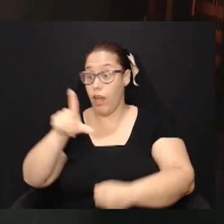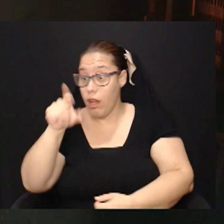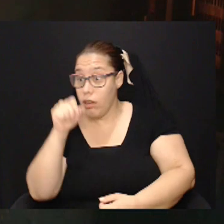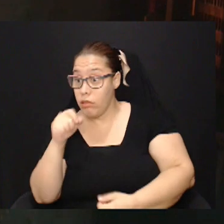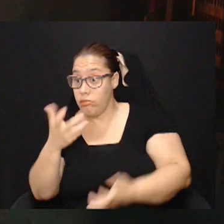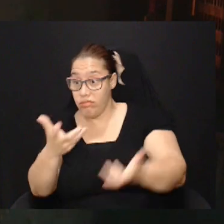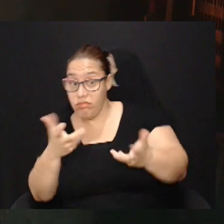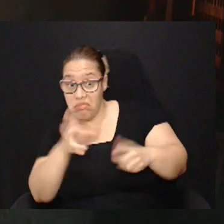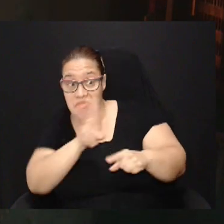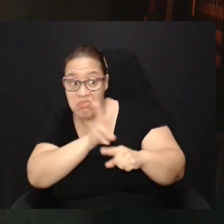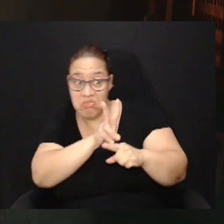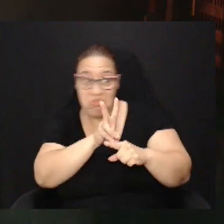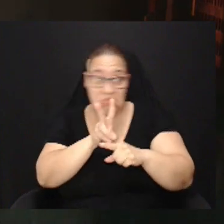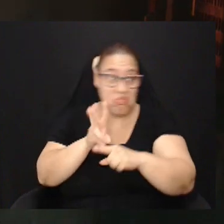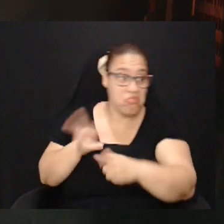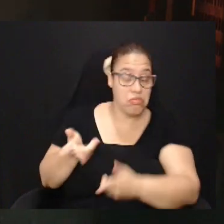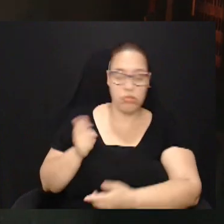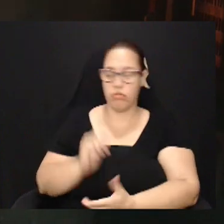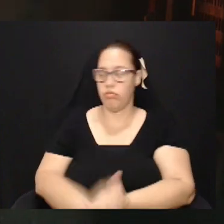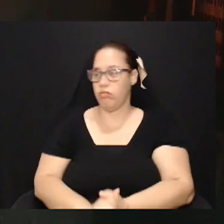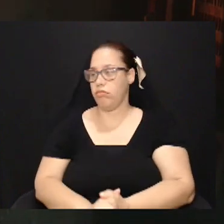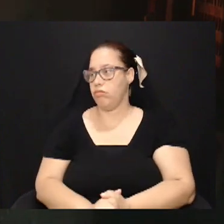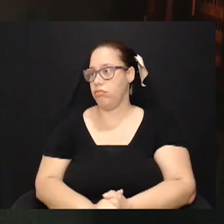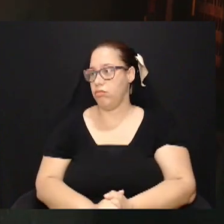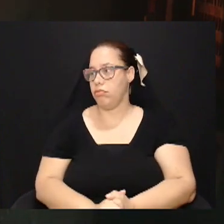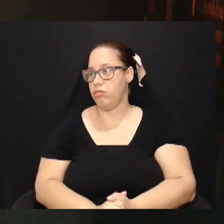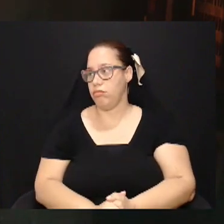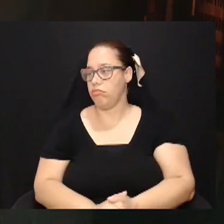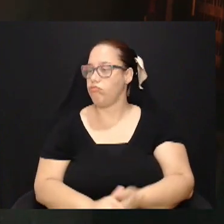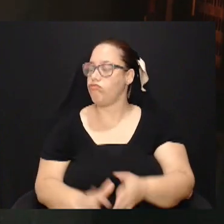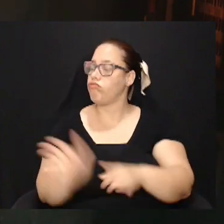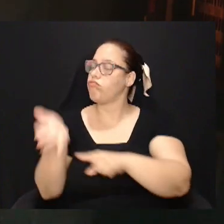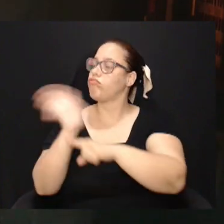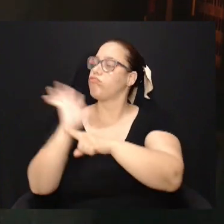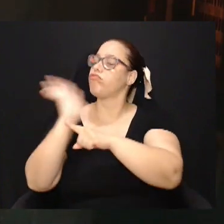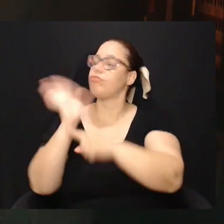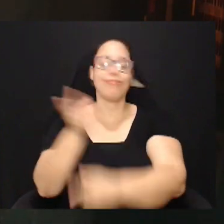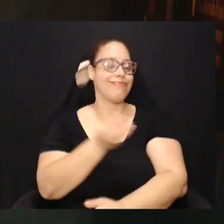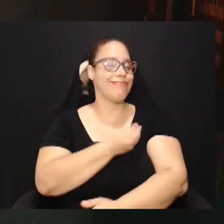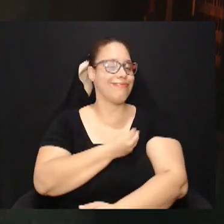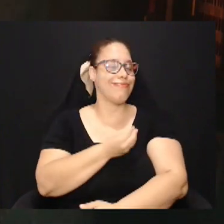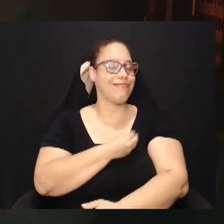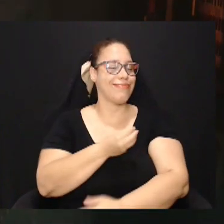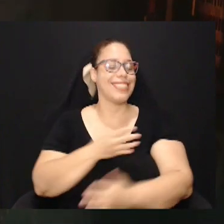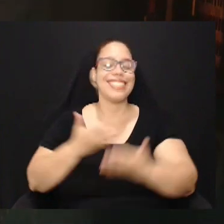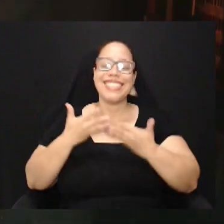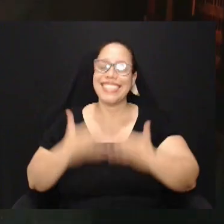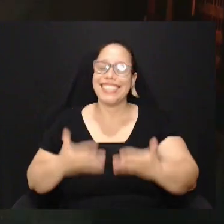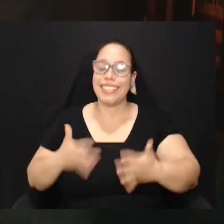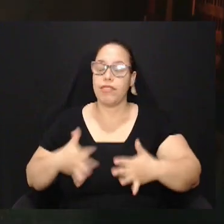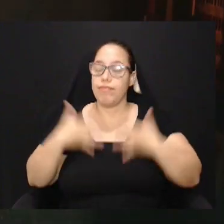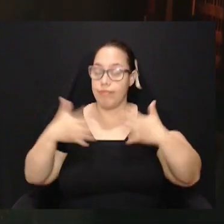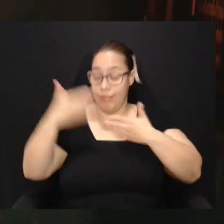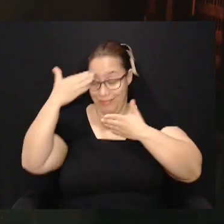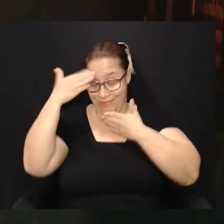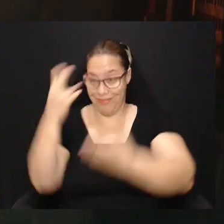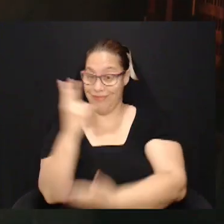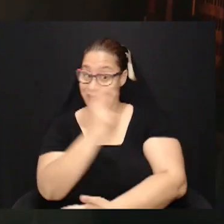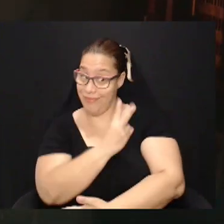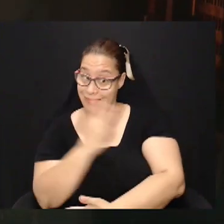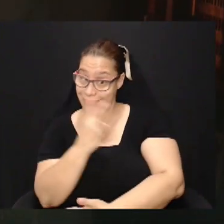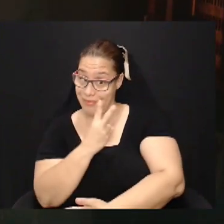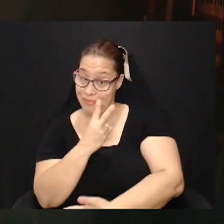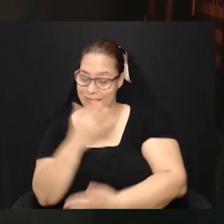vai consumir, e que o filme seja motivo para você viver com leveza e com alegria. Eu quero agradecer as nossas